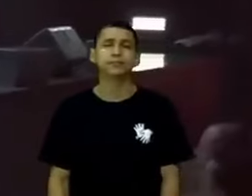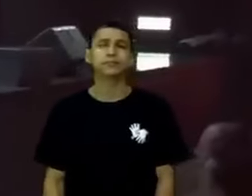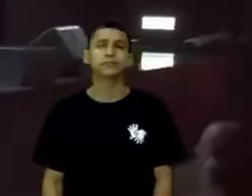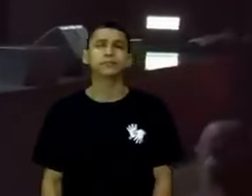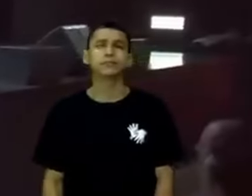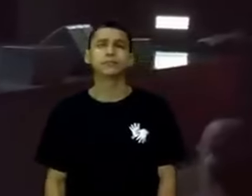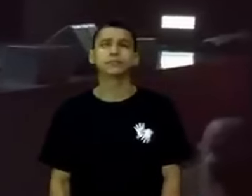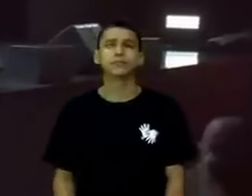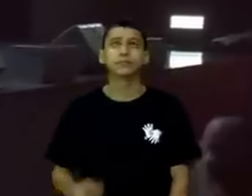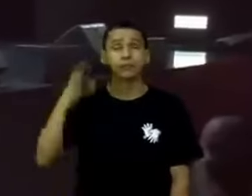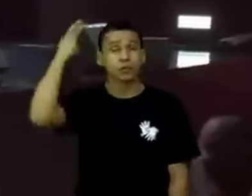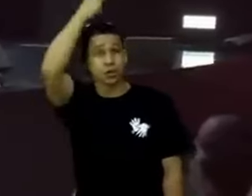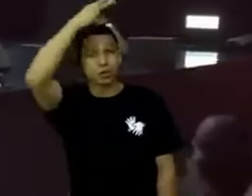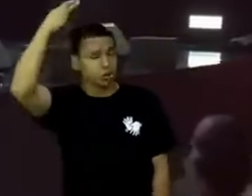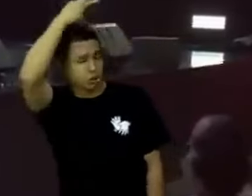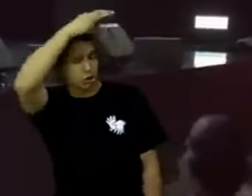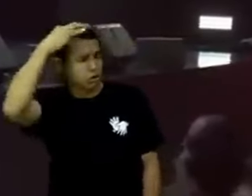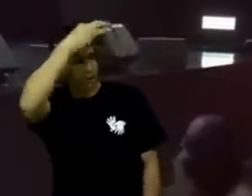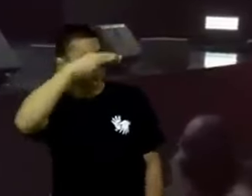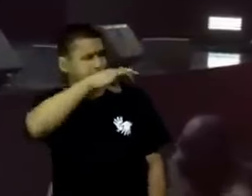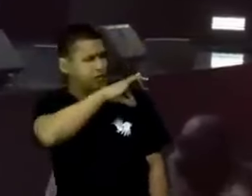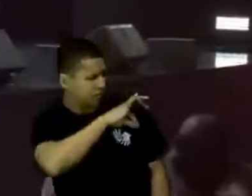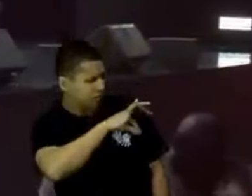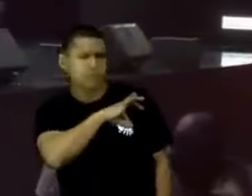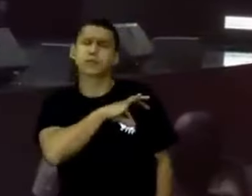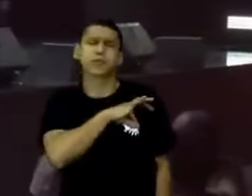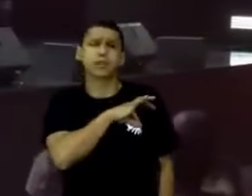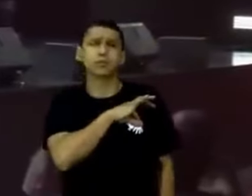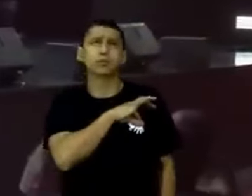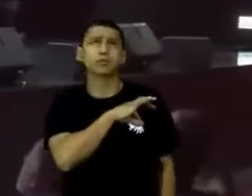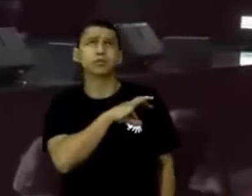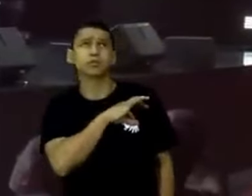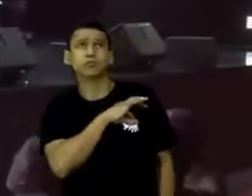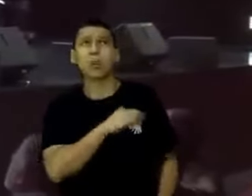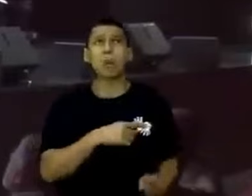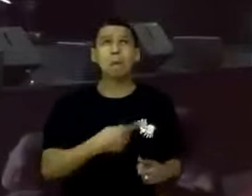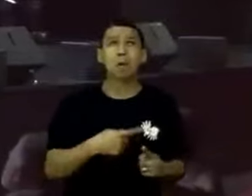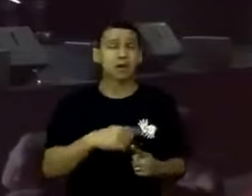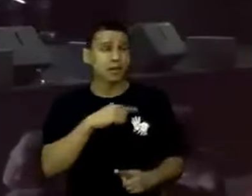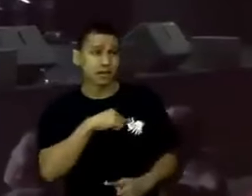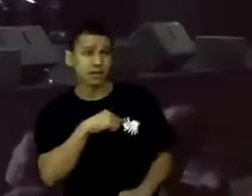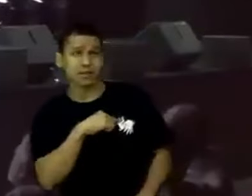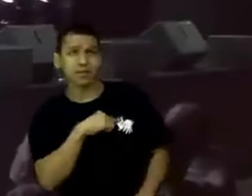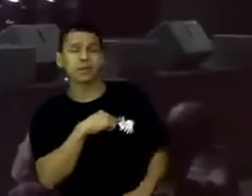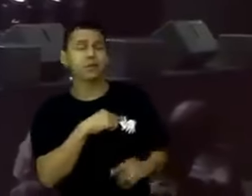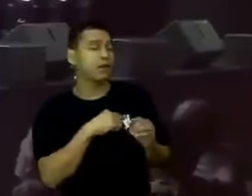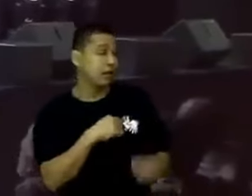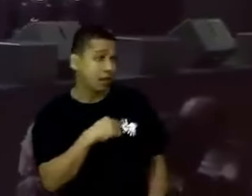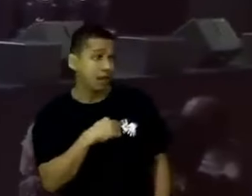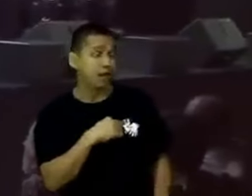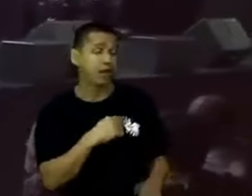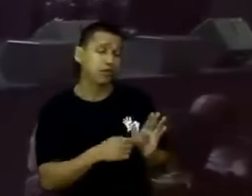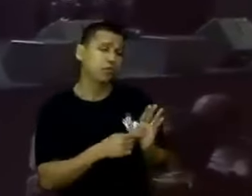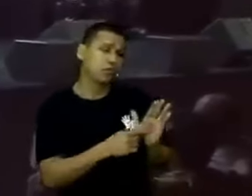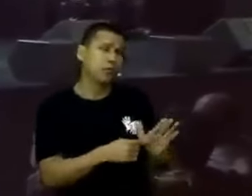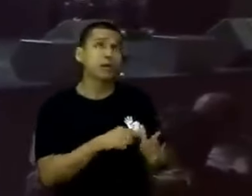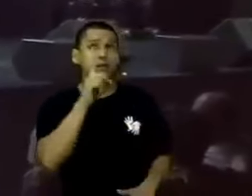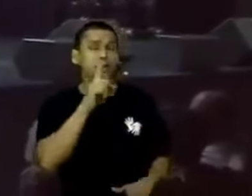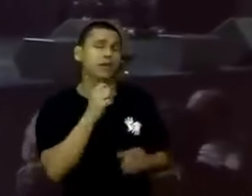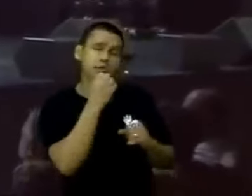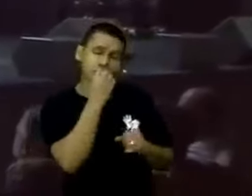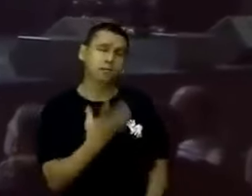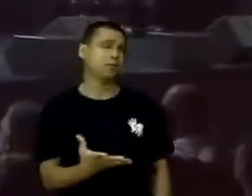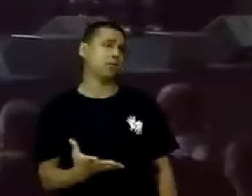O Espírito Santo se move em você não porque Ele quer se realizar em você, mas porque Ele quer te fazer realizado nele. Deus já